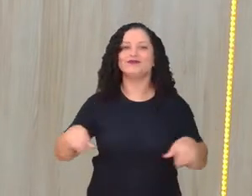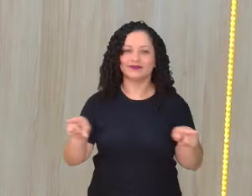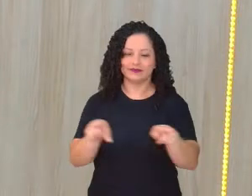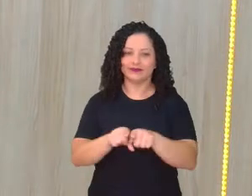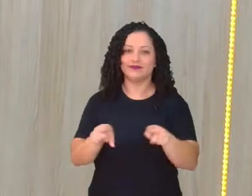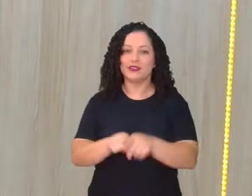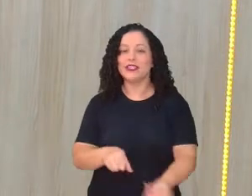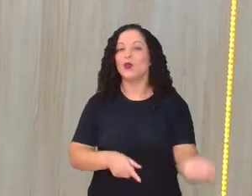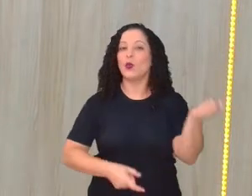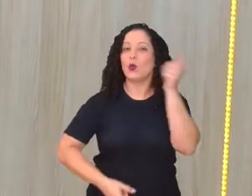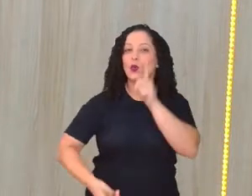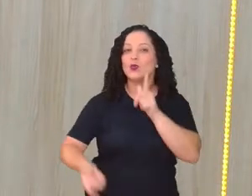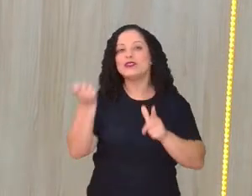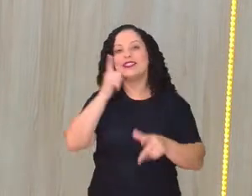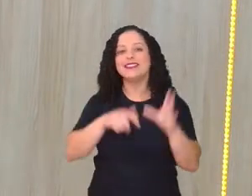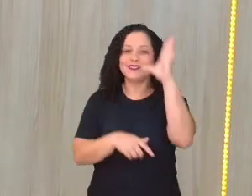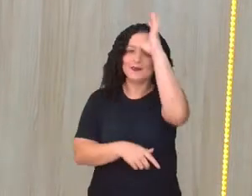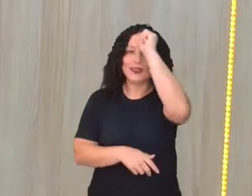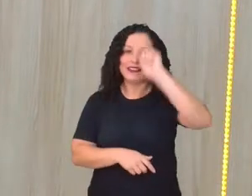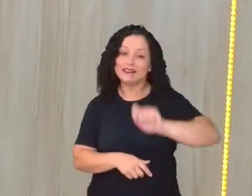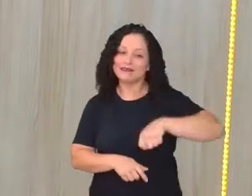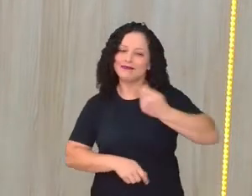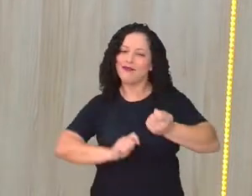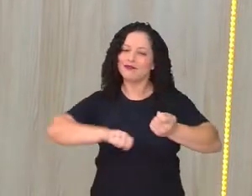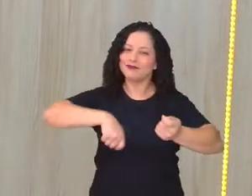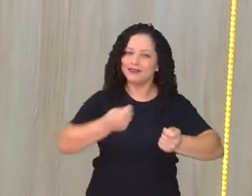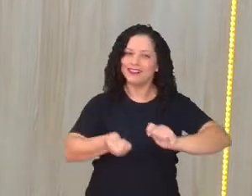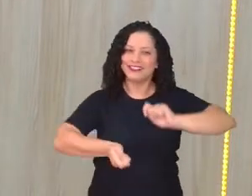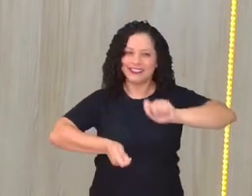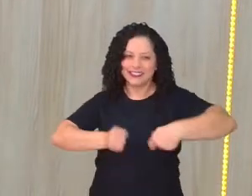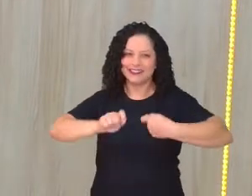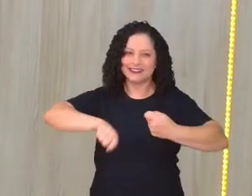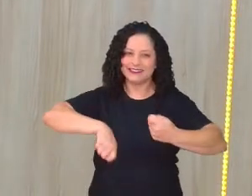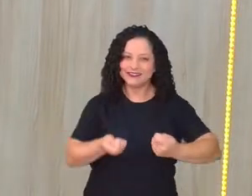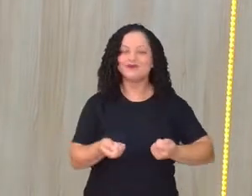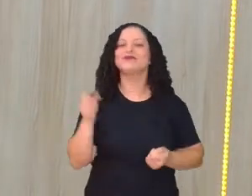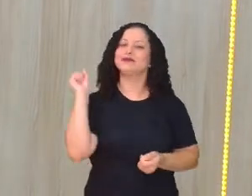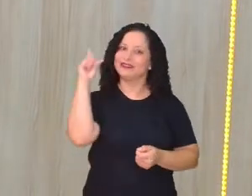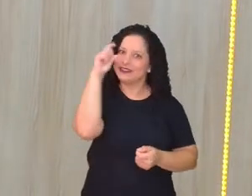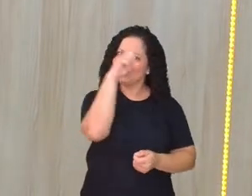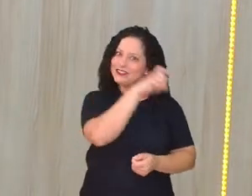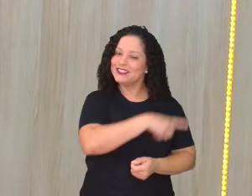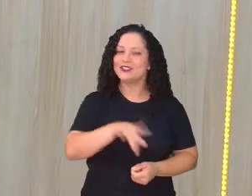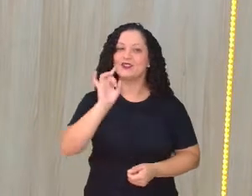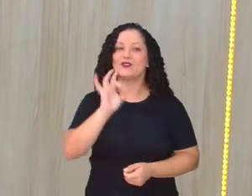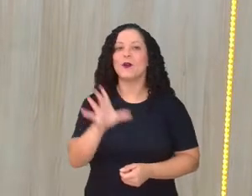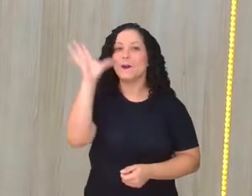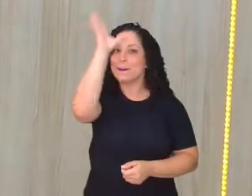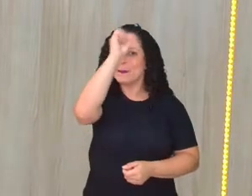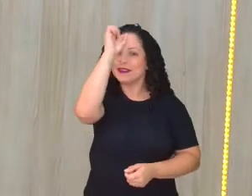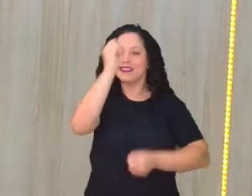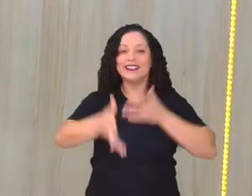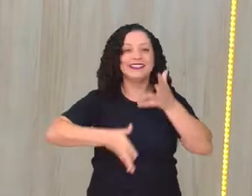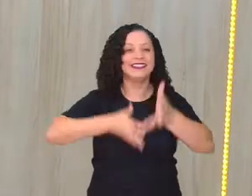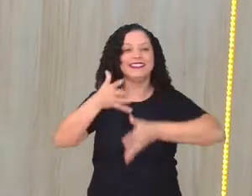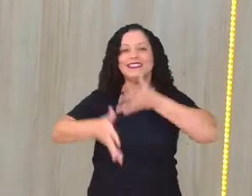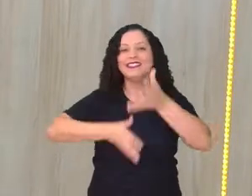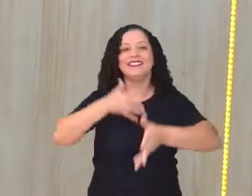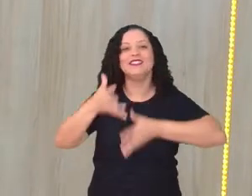gente consegue aprender algum gesto ali, mas tá difícil, né? A única coisa que eu aprendi de Libras até